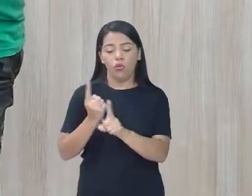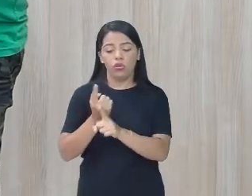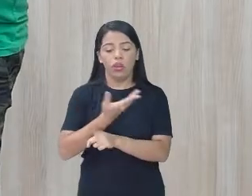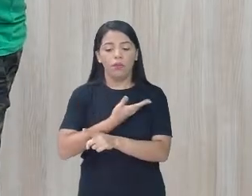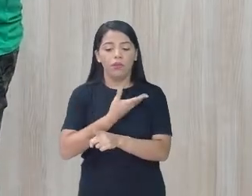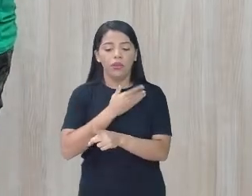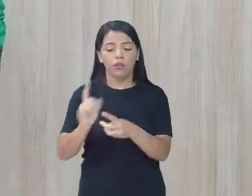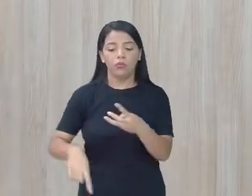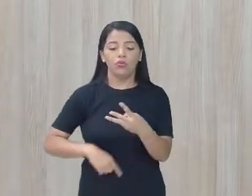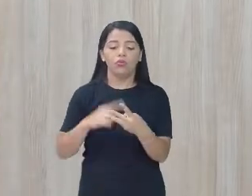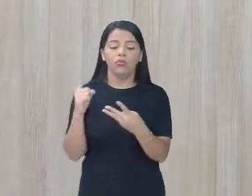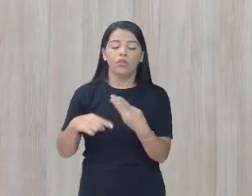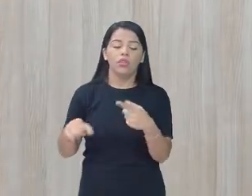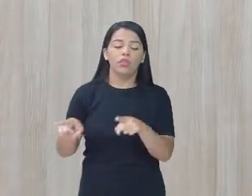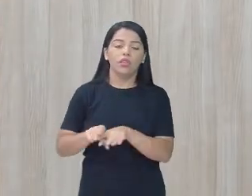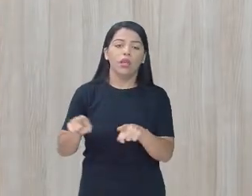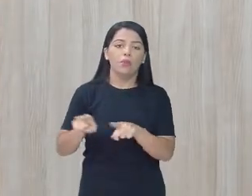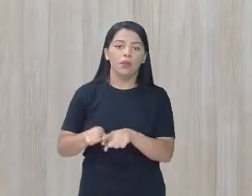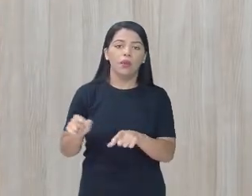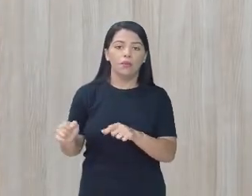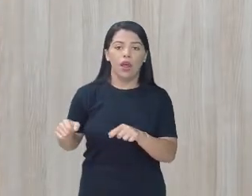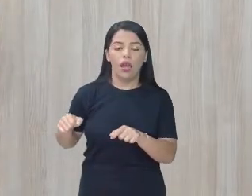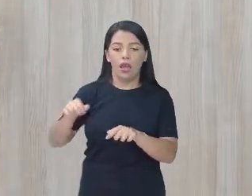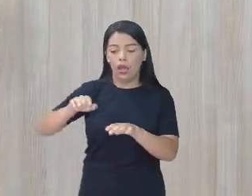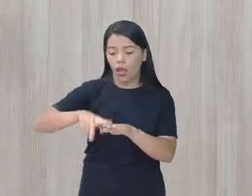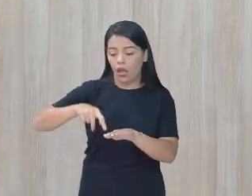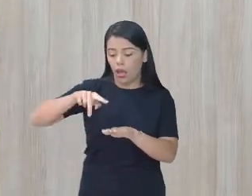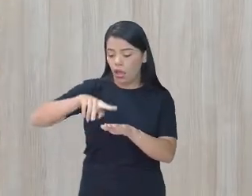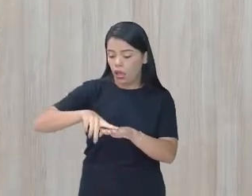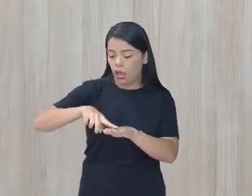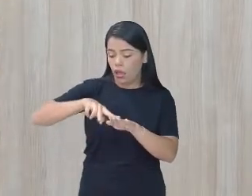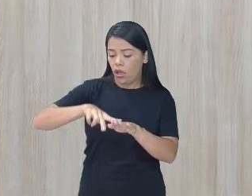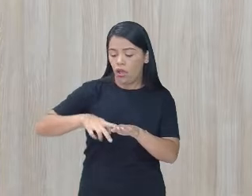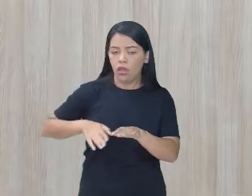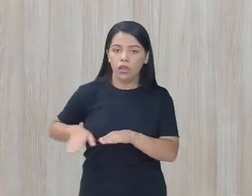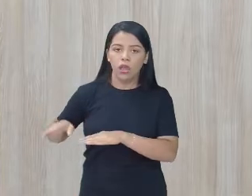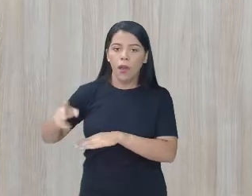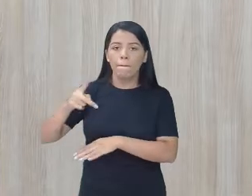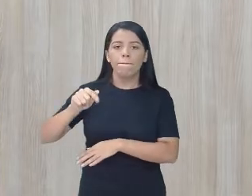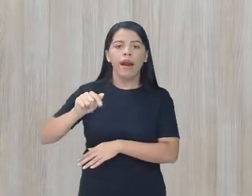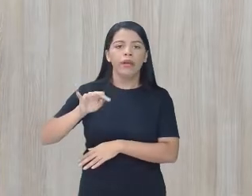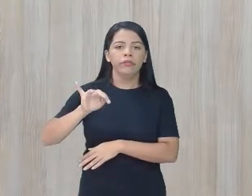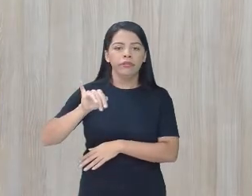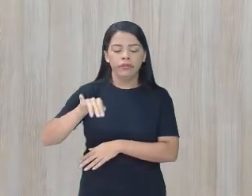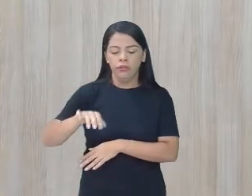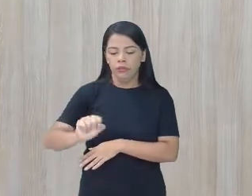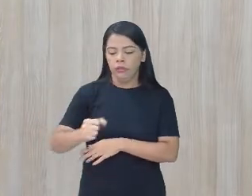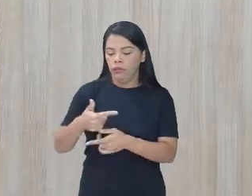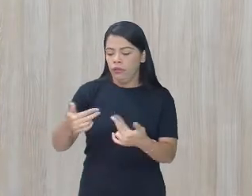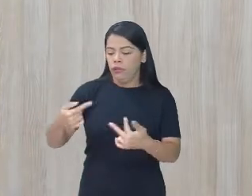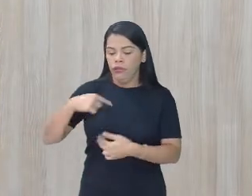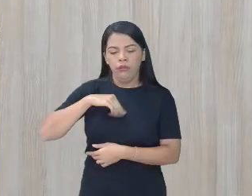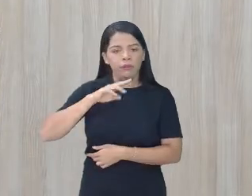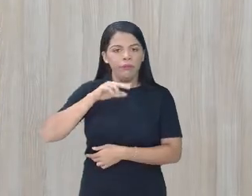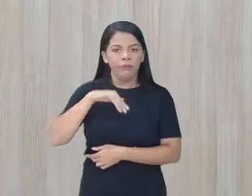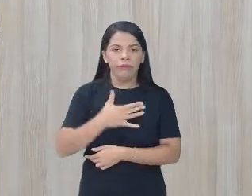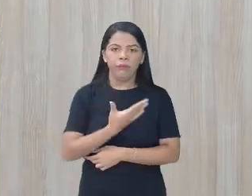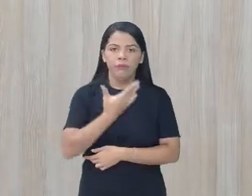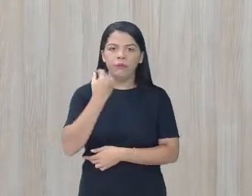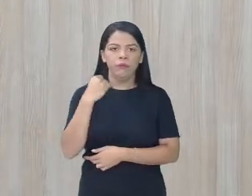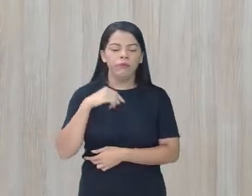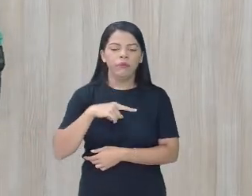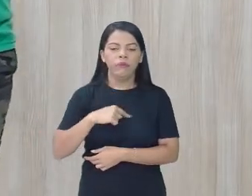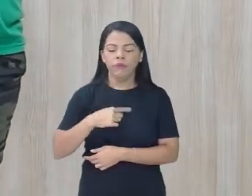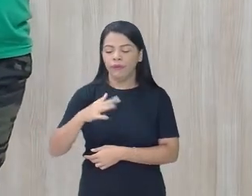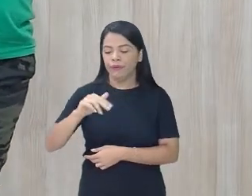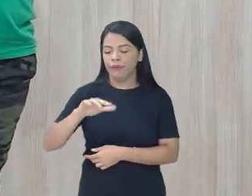Pois Então, né? vejam, patins é uma coisa que eu nunca aprendi a andar, né? É mesmo? Eu não aprendi a andar, não. Eu tenho medo de